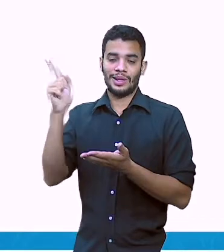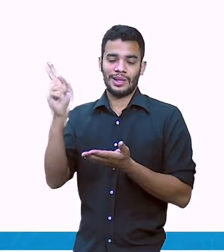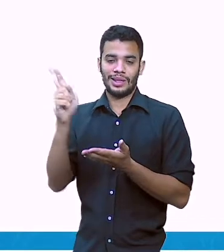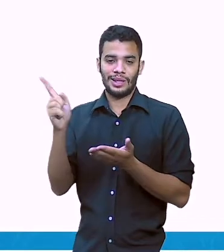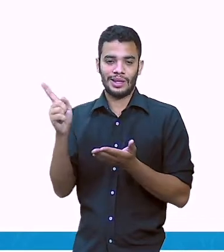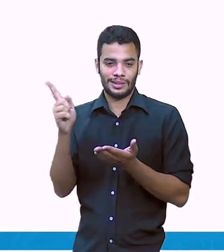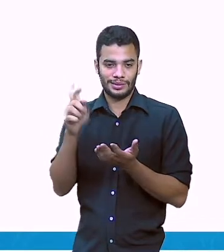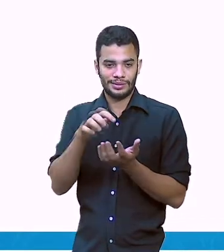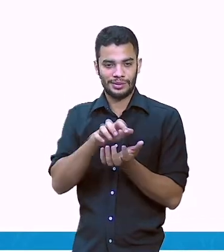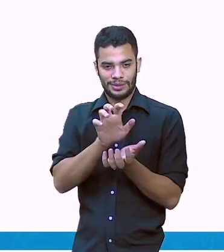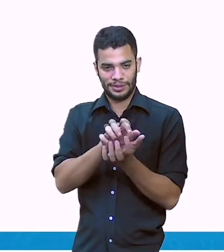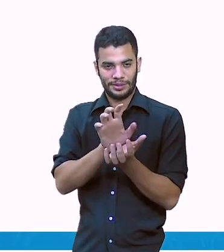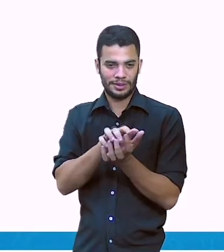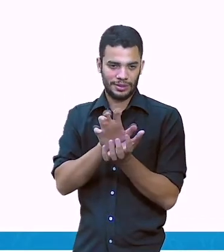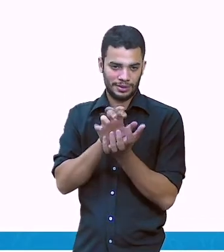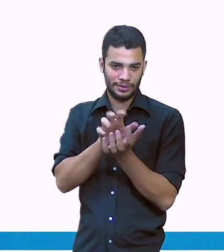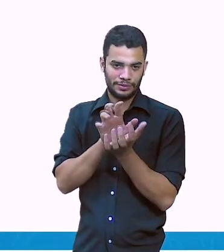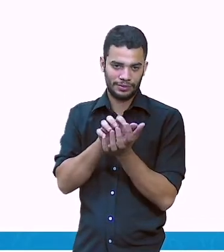Central do Brasil,